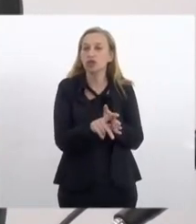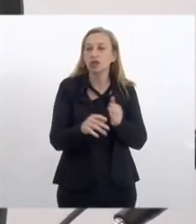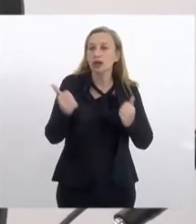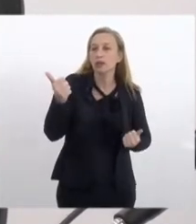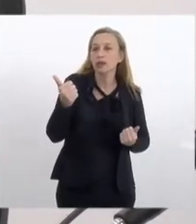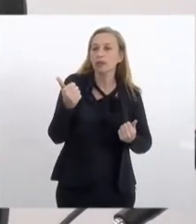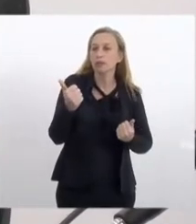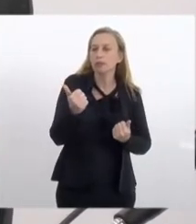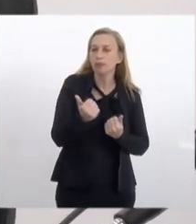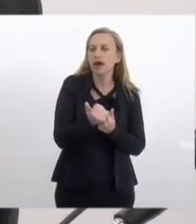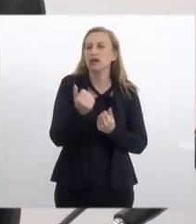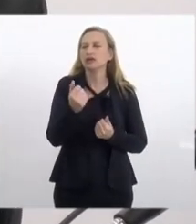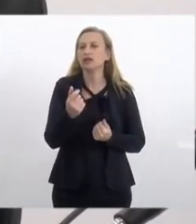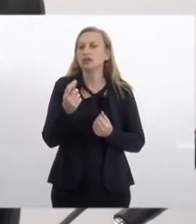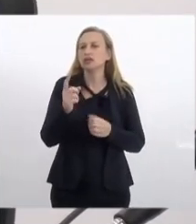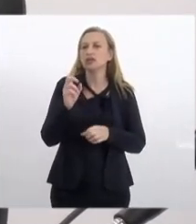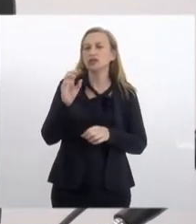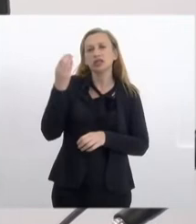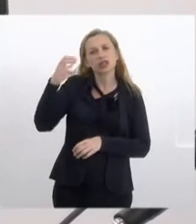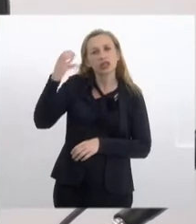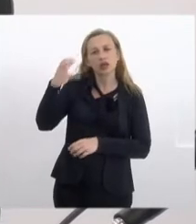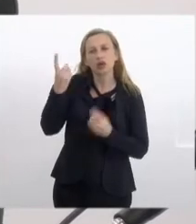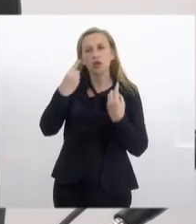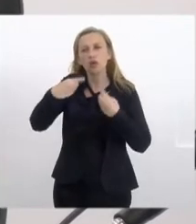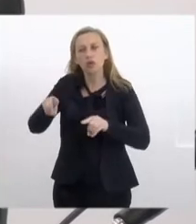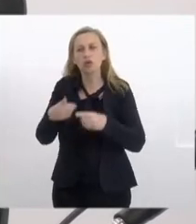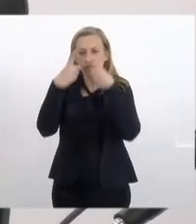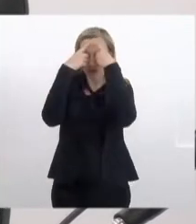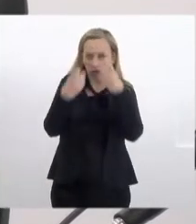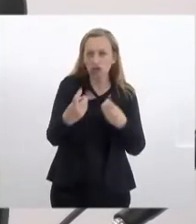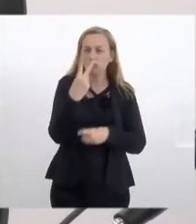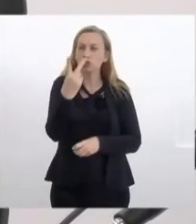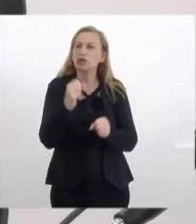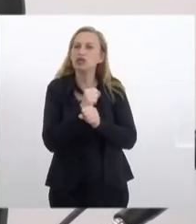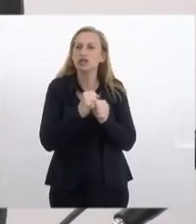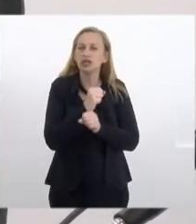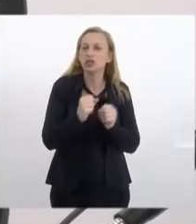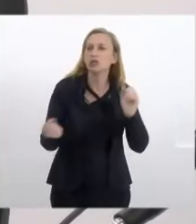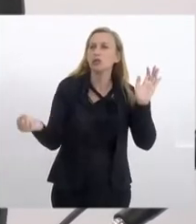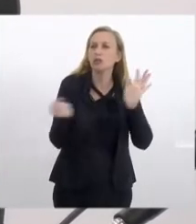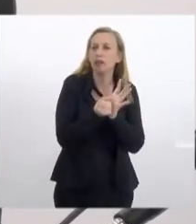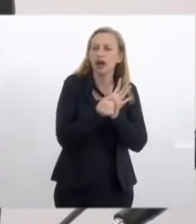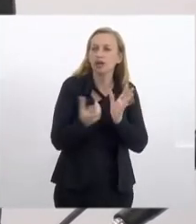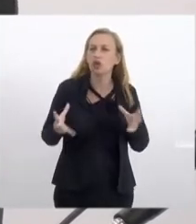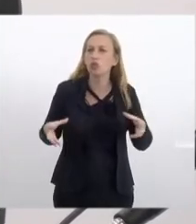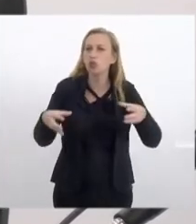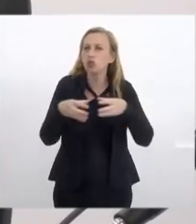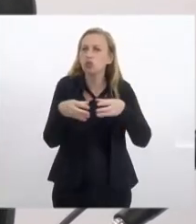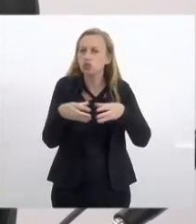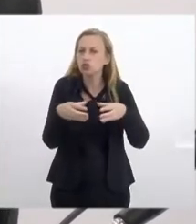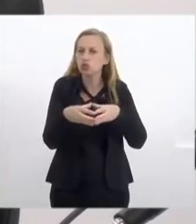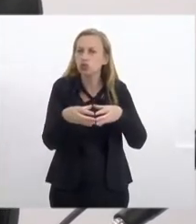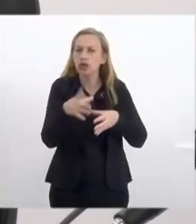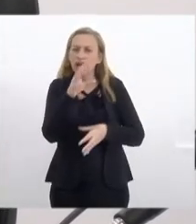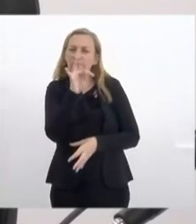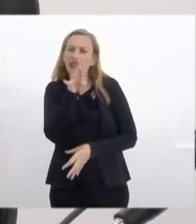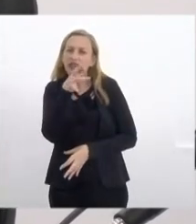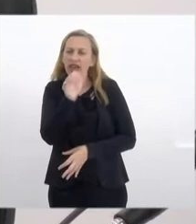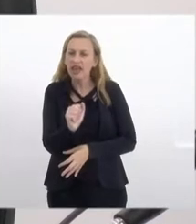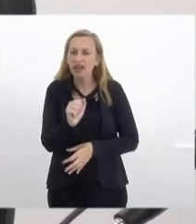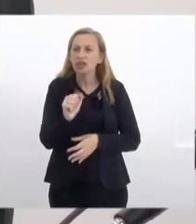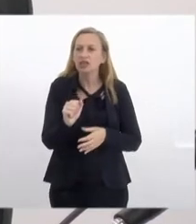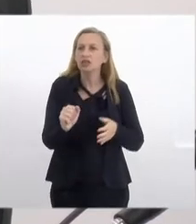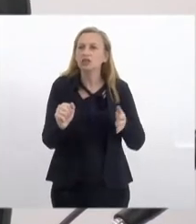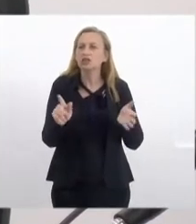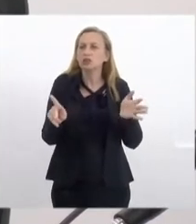Niterói contra a Violência. Então, Niterói foi lançado há cerca de 2 anos atrás, um pacto que é um conjunto, uma carteira de projetos, que hoje